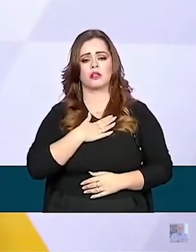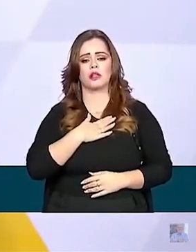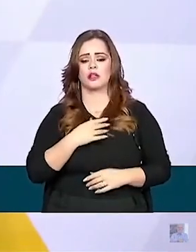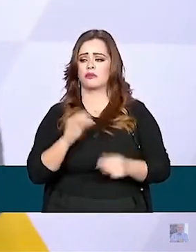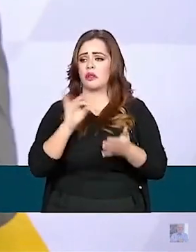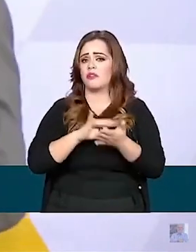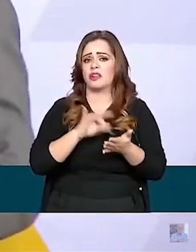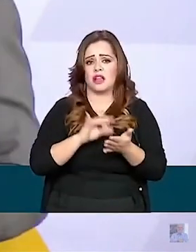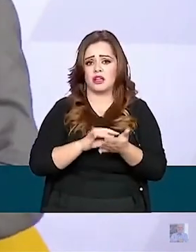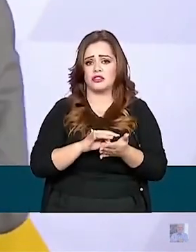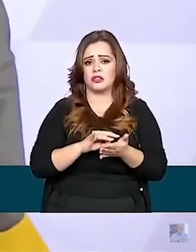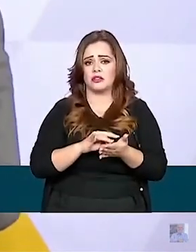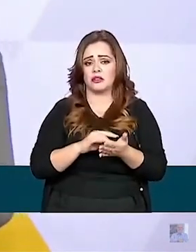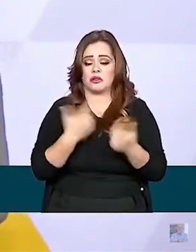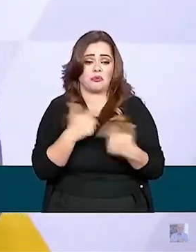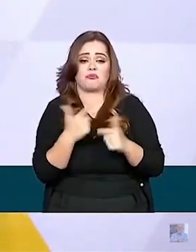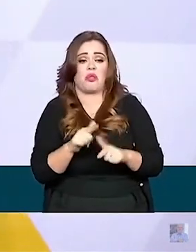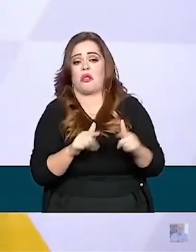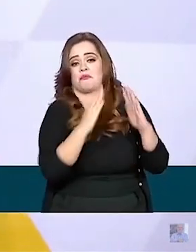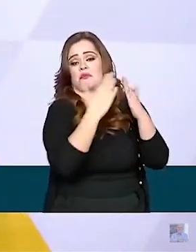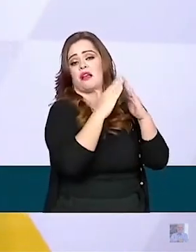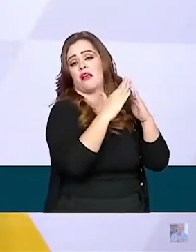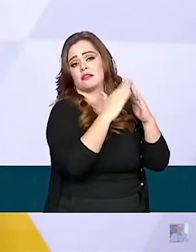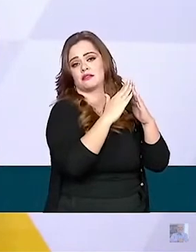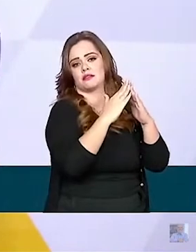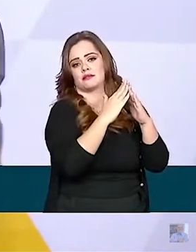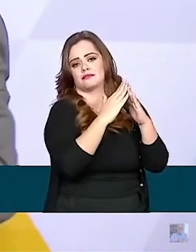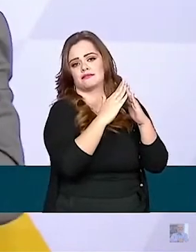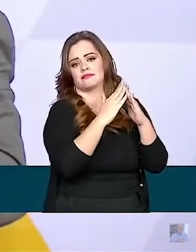Eu, na verdade, sou um sem casa,